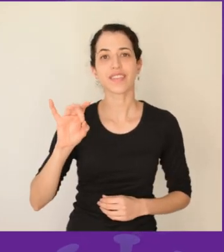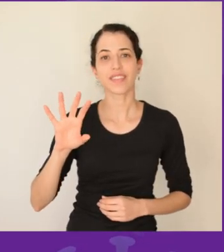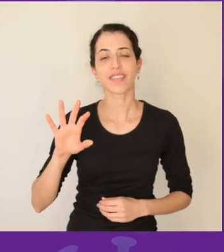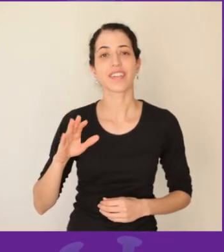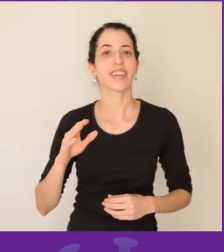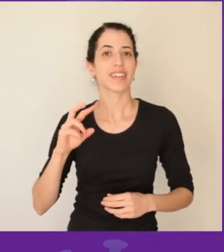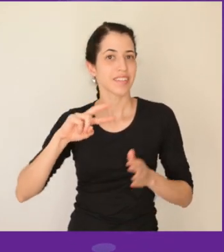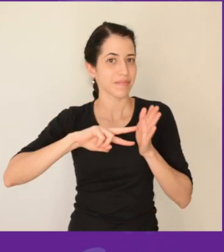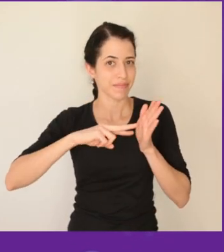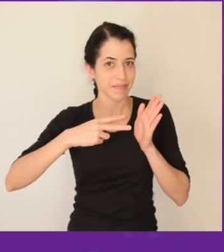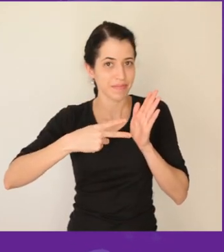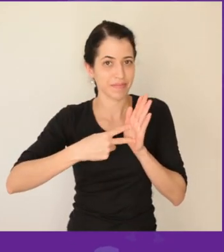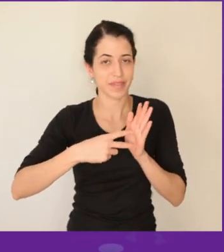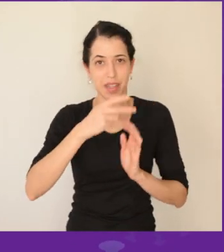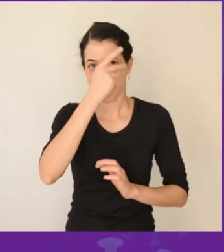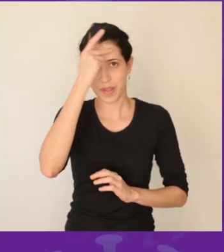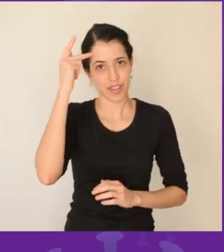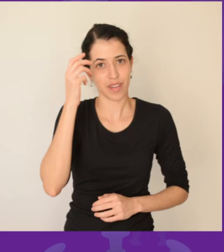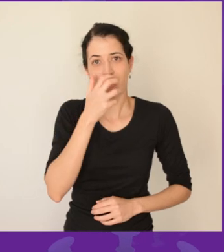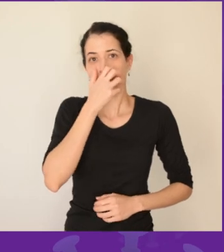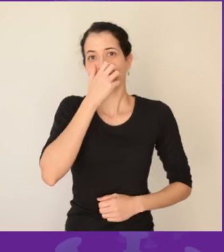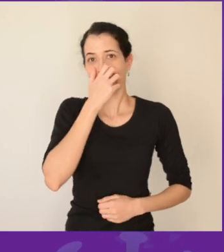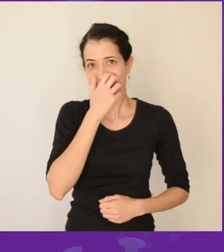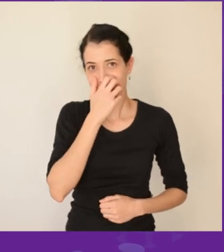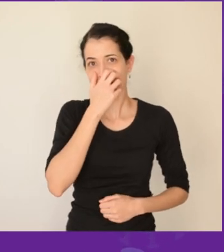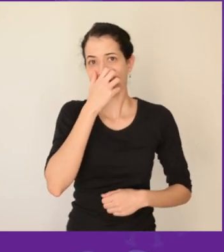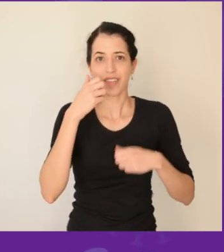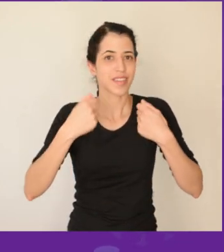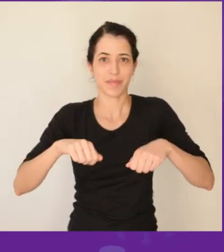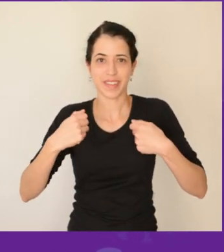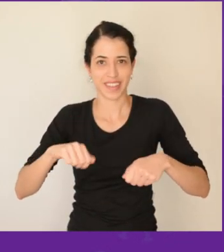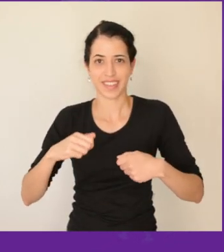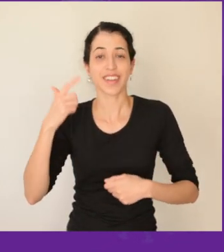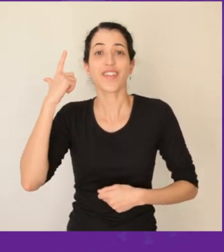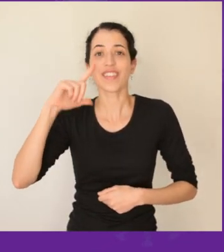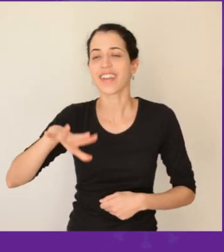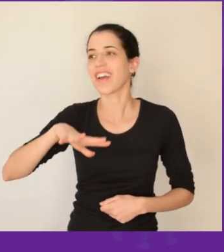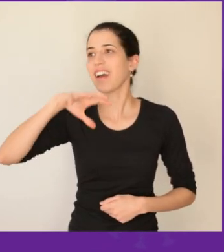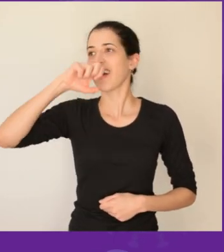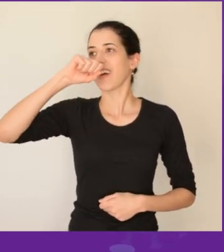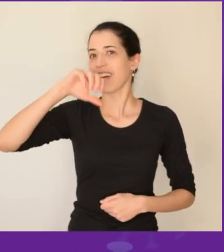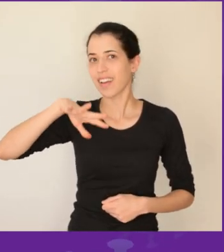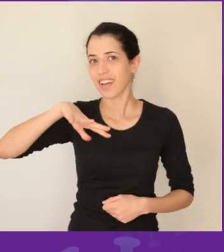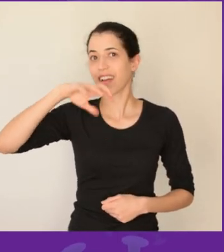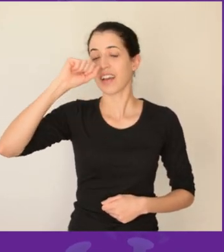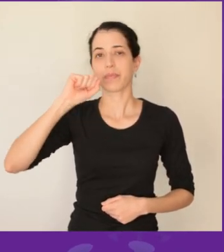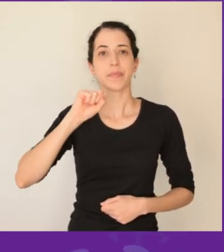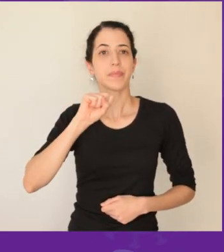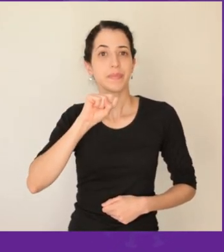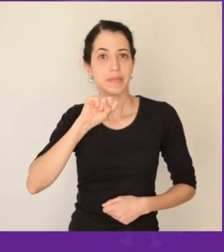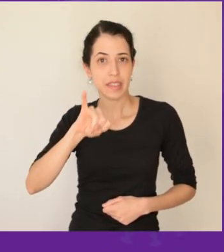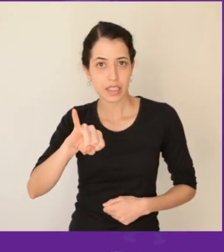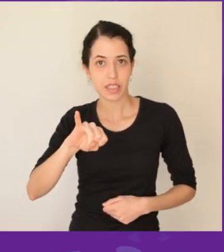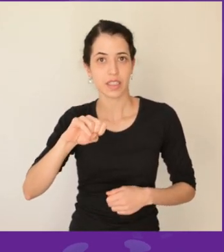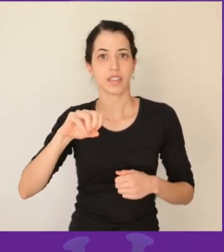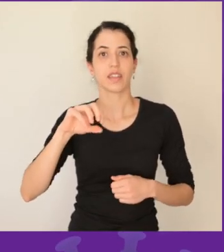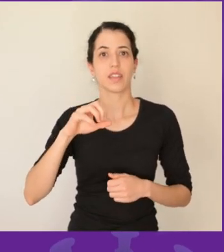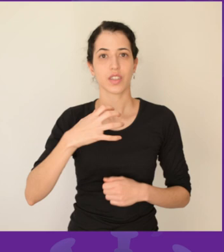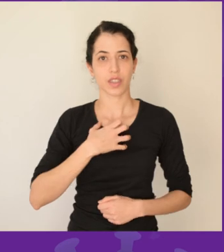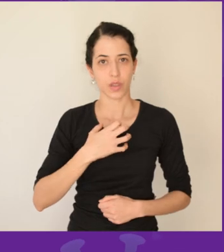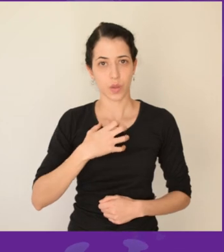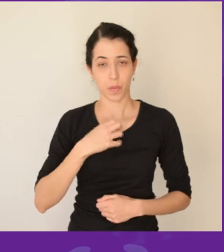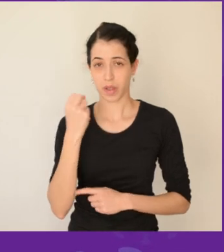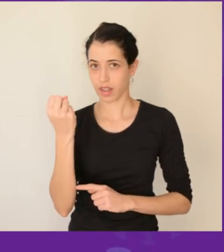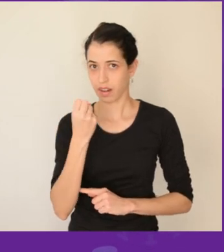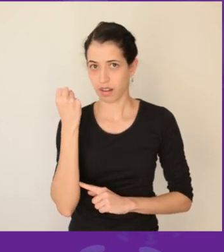de oxigênio para tentar corrigir esse defeito, até que o pulmão melhore sozinho e aí a pessoa possa sair do